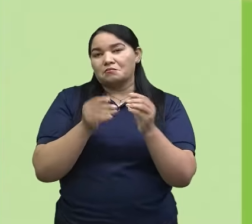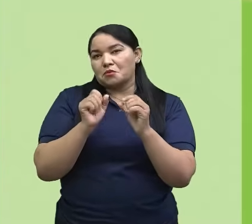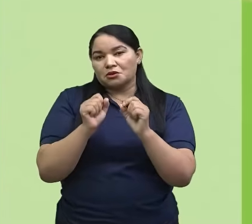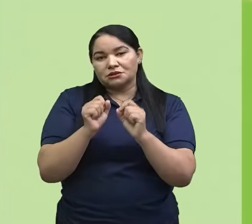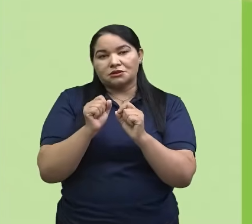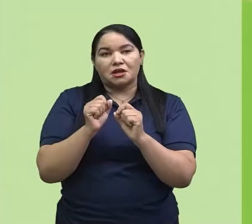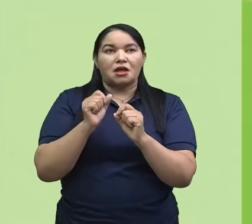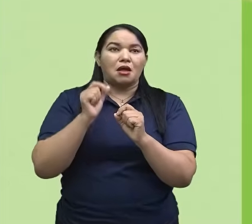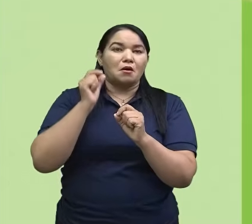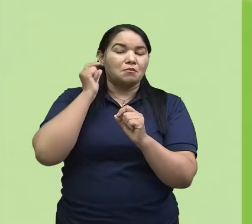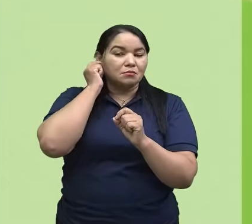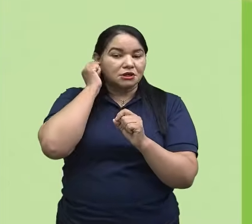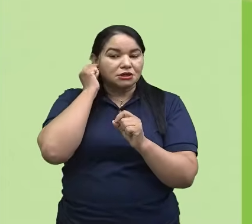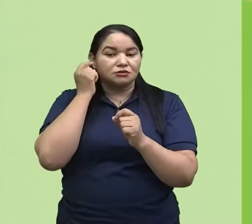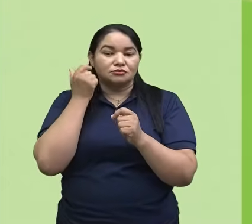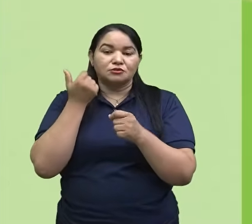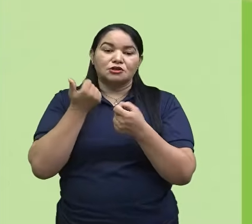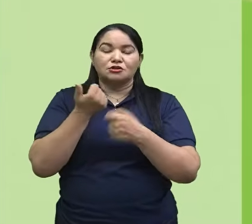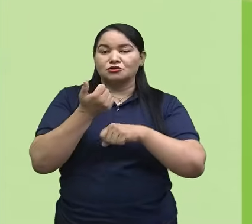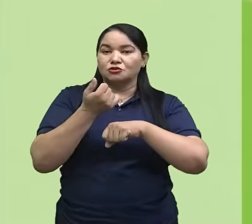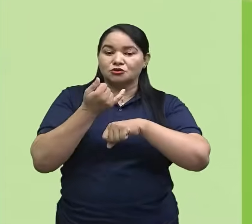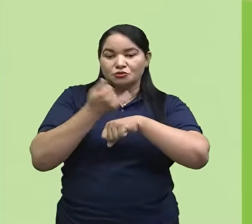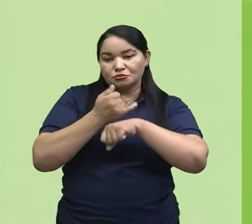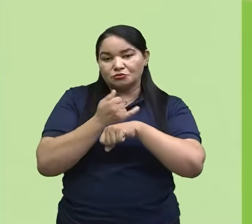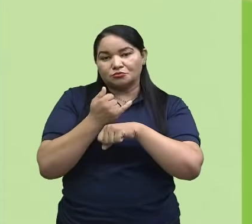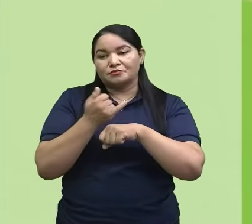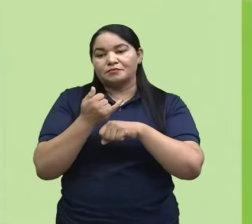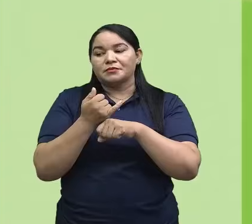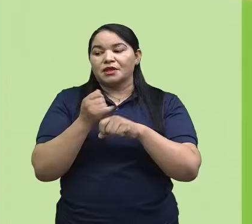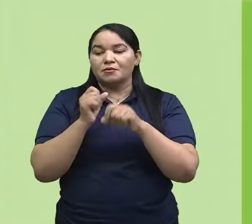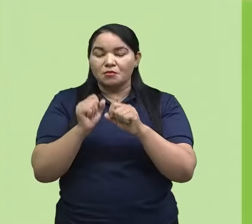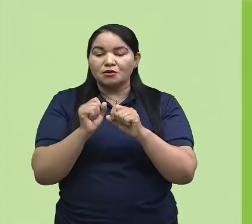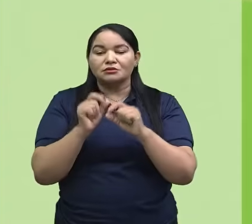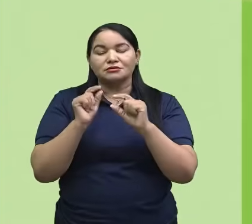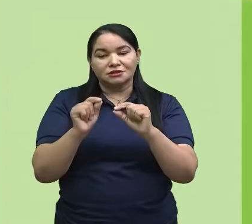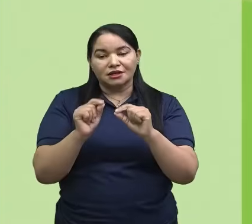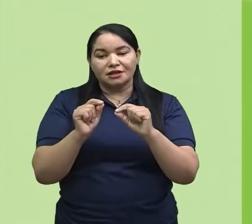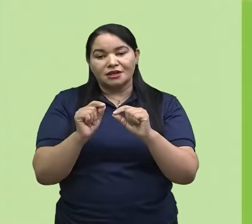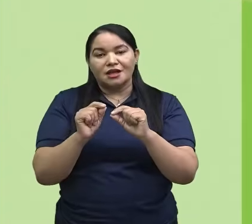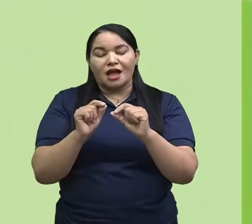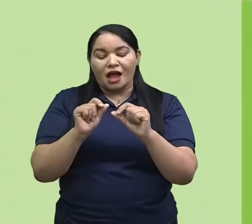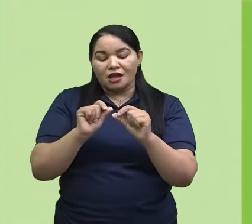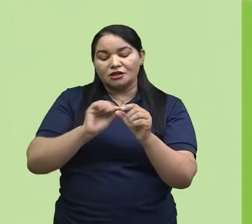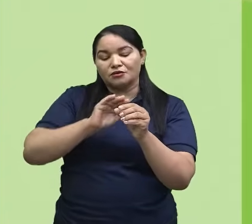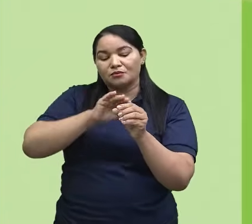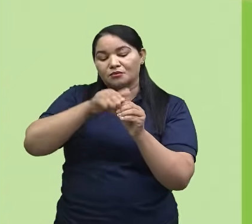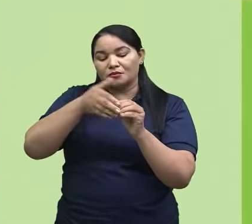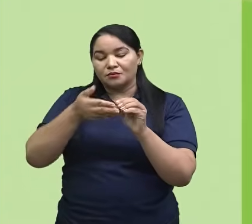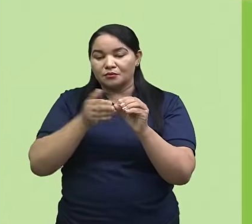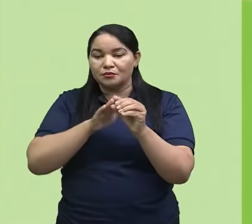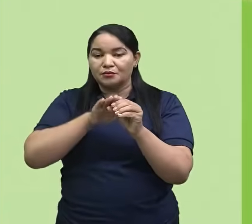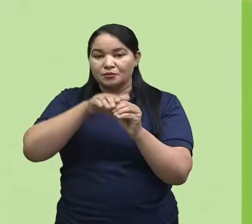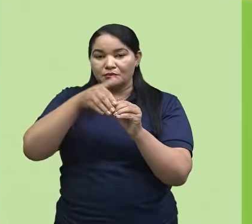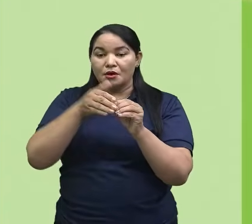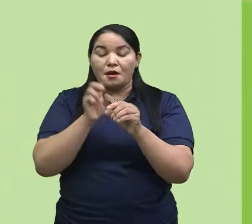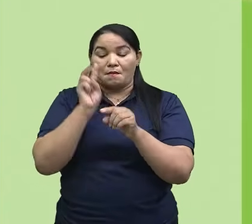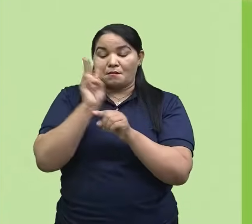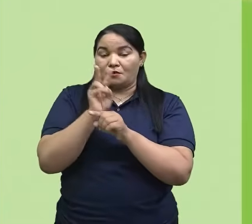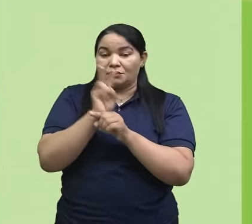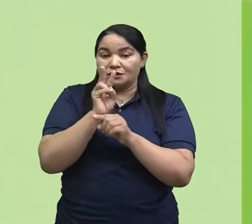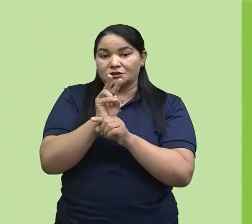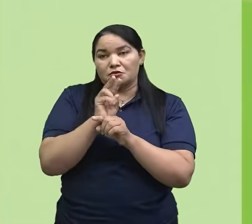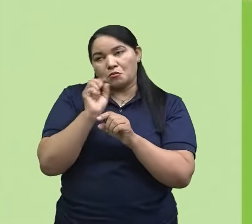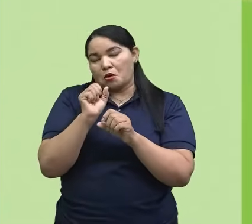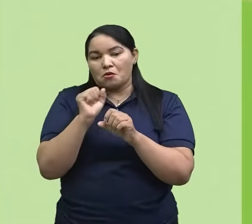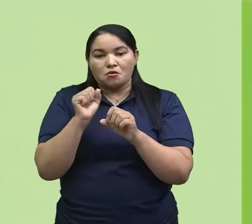exemplo, que é de cobre, né, uma bijuteria de cobre, você faz o revestimento de prata, ou de cobre, ou de outro